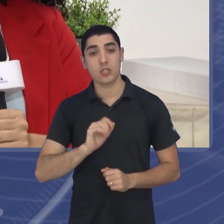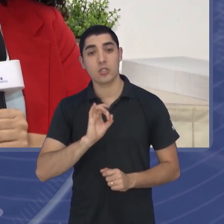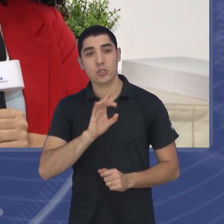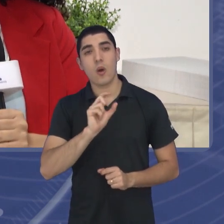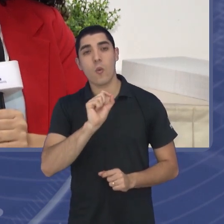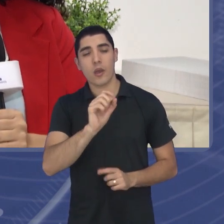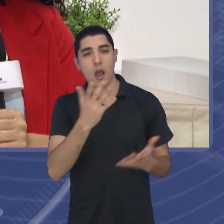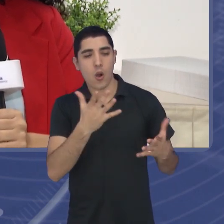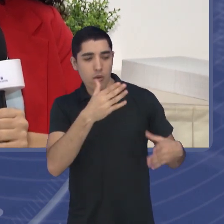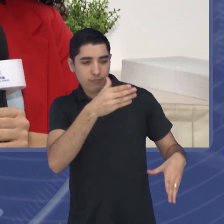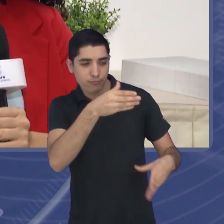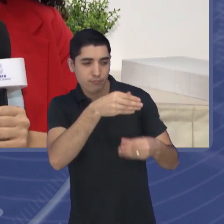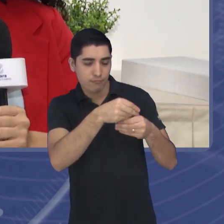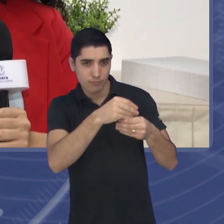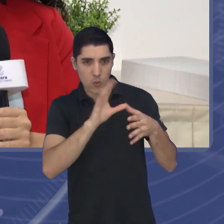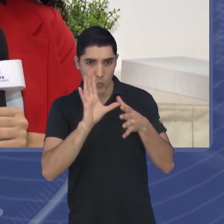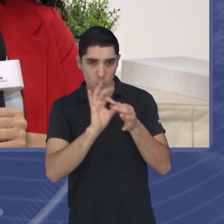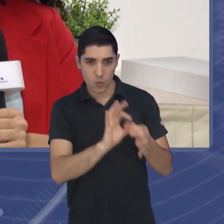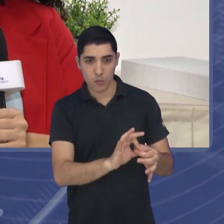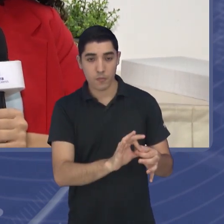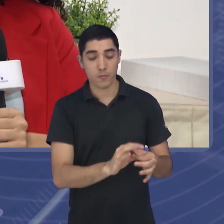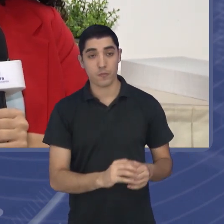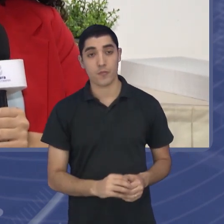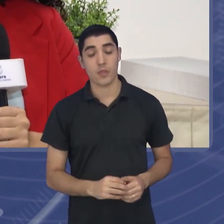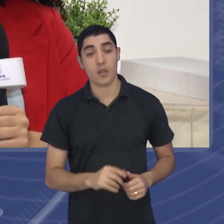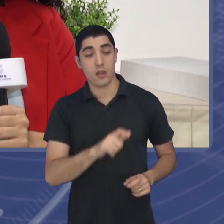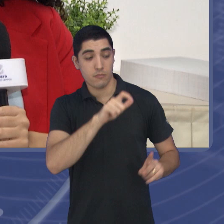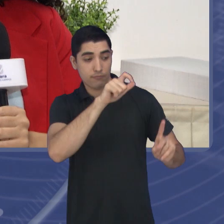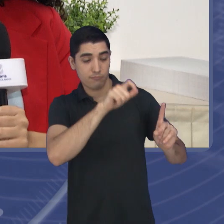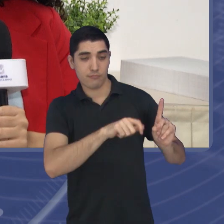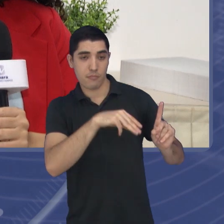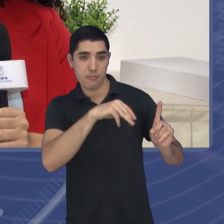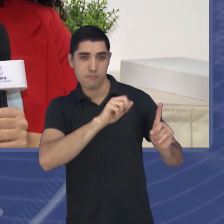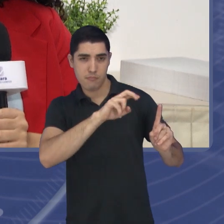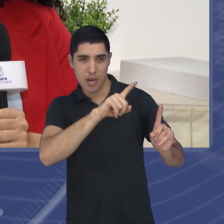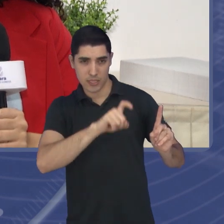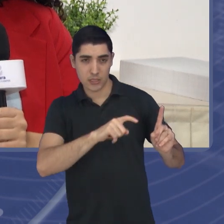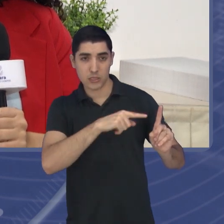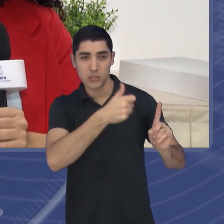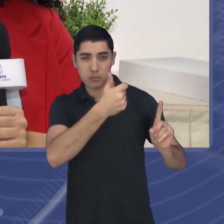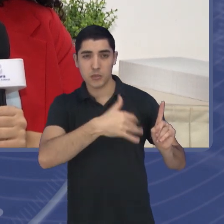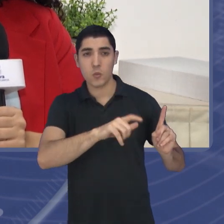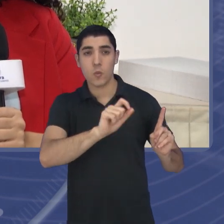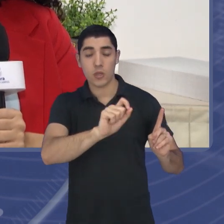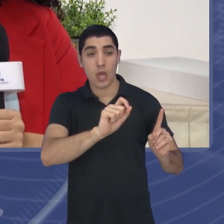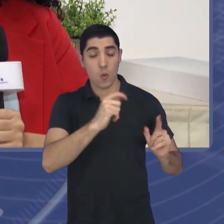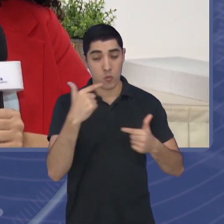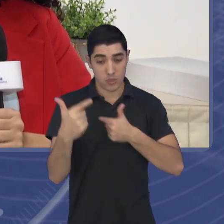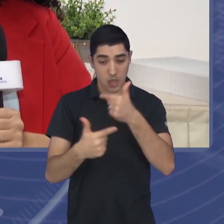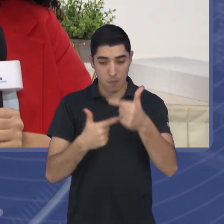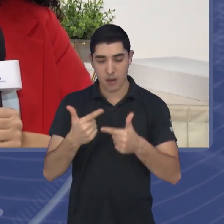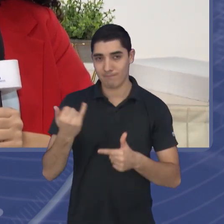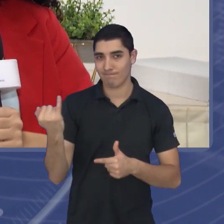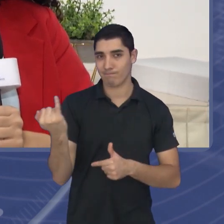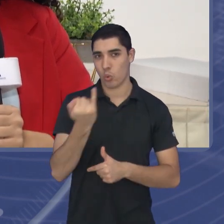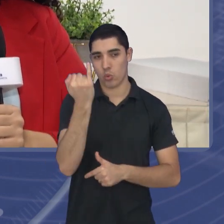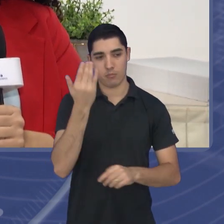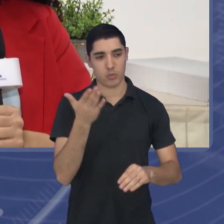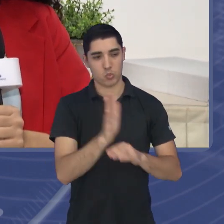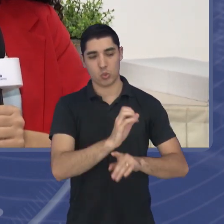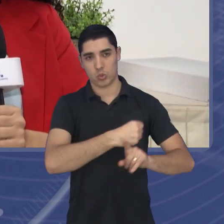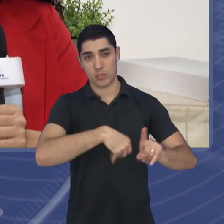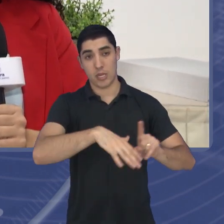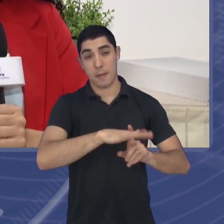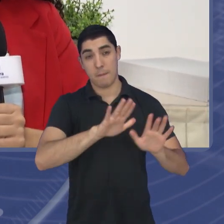gente contextualizar aqui, segundo Marx, gente, o trabalho ele é essencial para a sociedade. Mas nesse modelo capitalista de mundo,